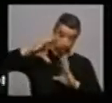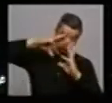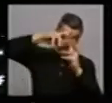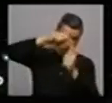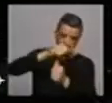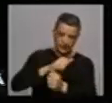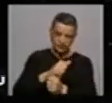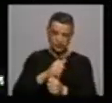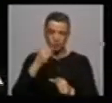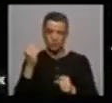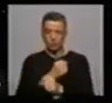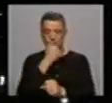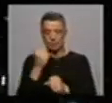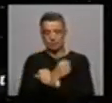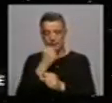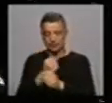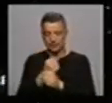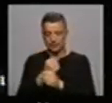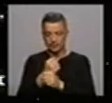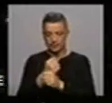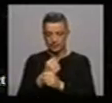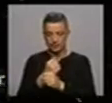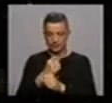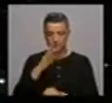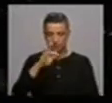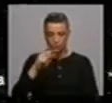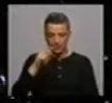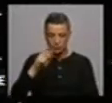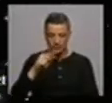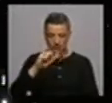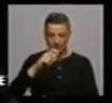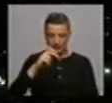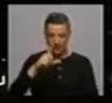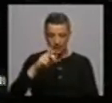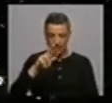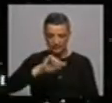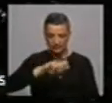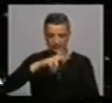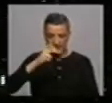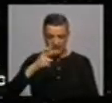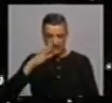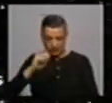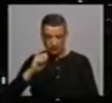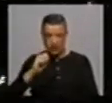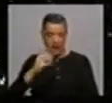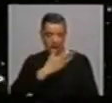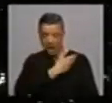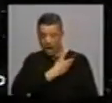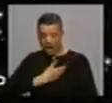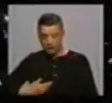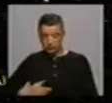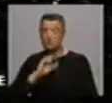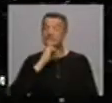graças a este trabalho, encontraram também cerca de 4.000 galáxias muito antigas. Qual foi o segredo desta investigação,